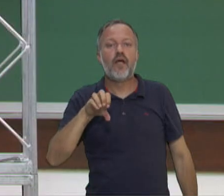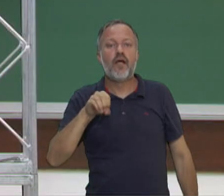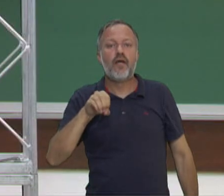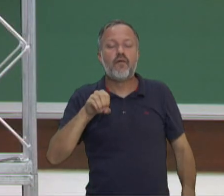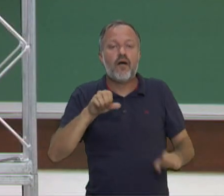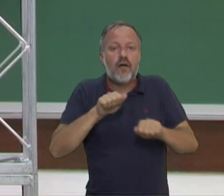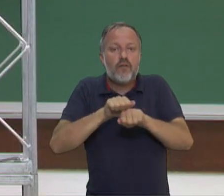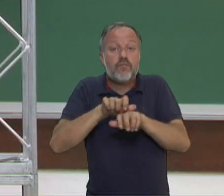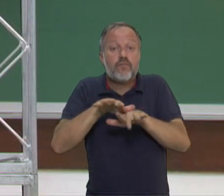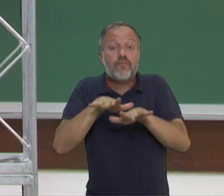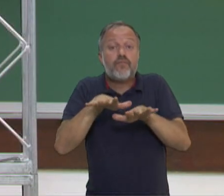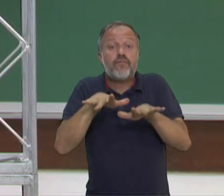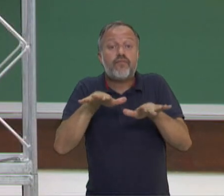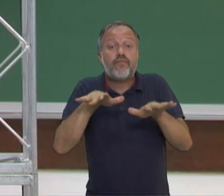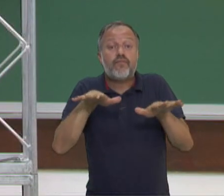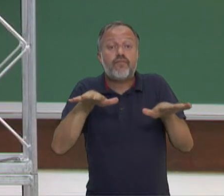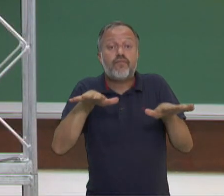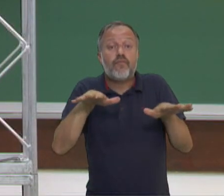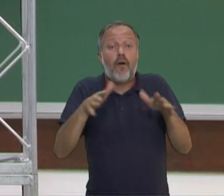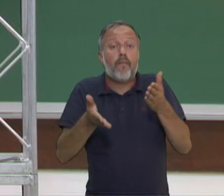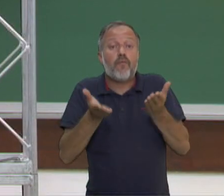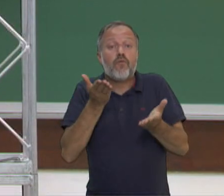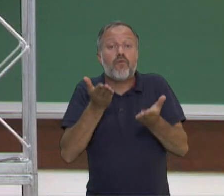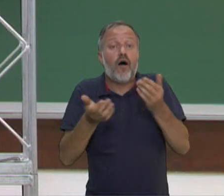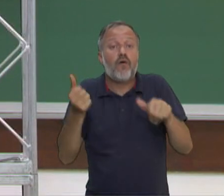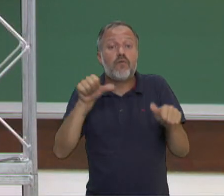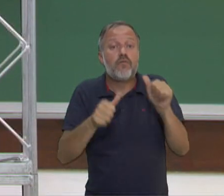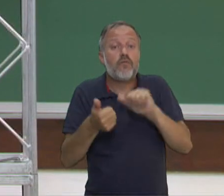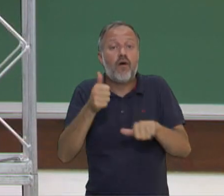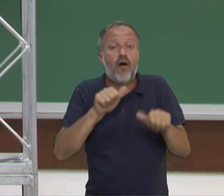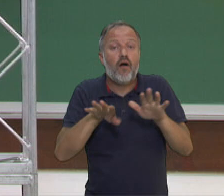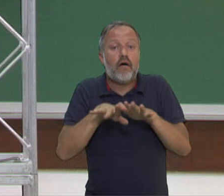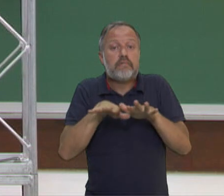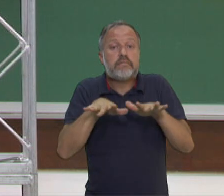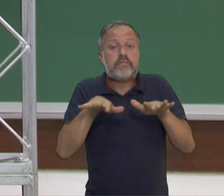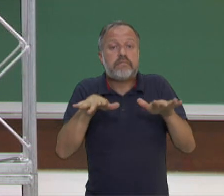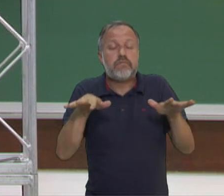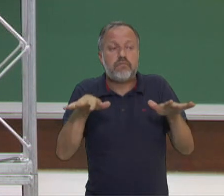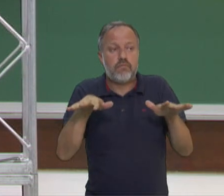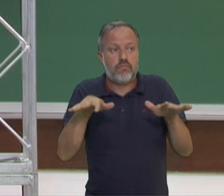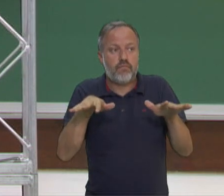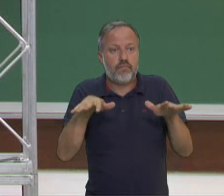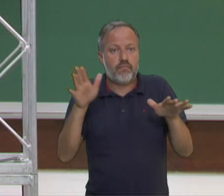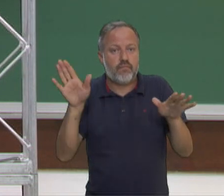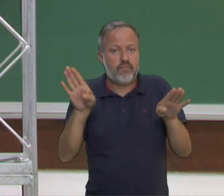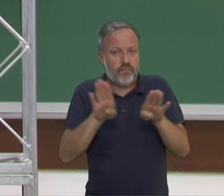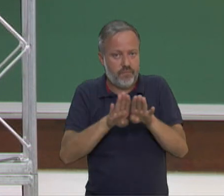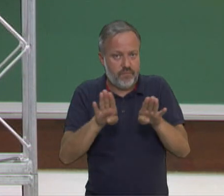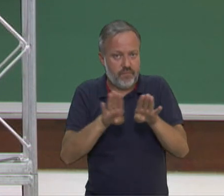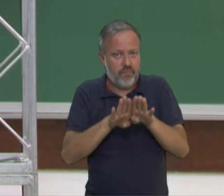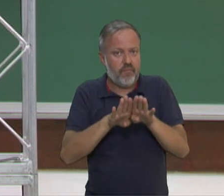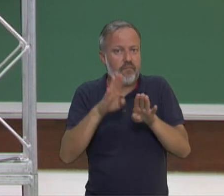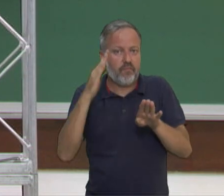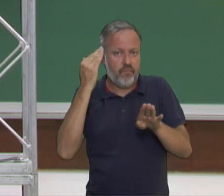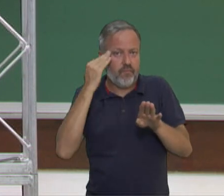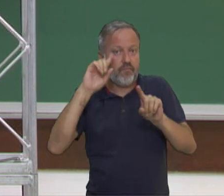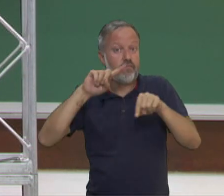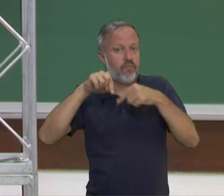quais substâncias, quais elementos químicos ele vai se desmontar. Também vai ajudar a compreender outras leis